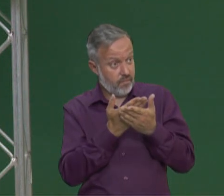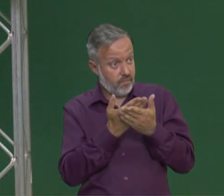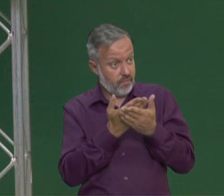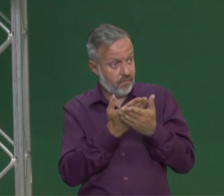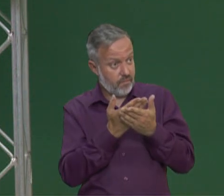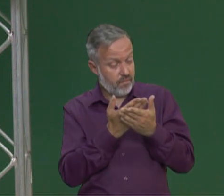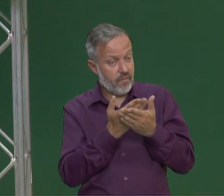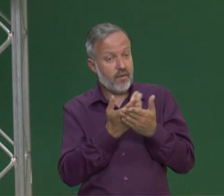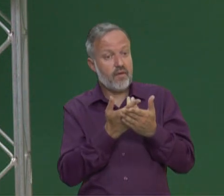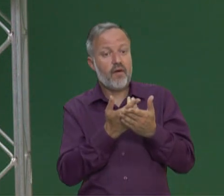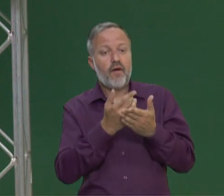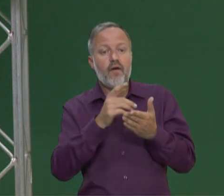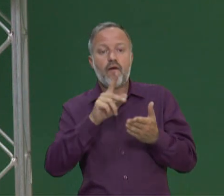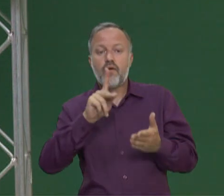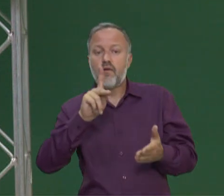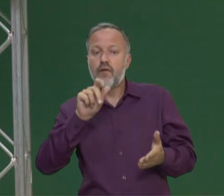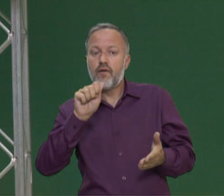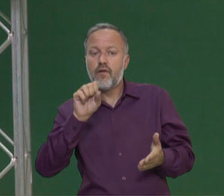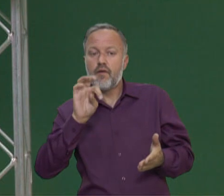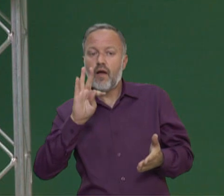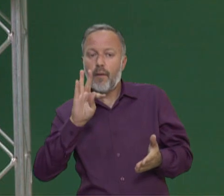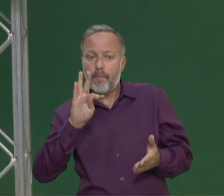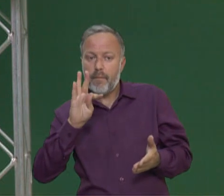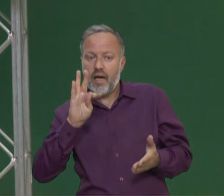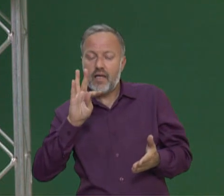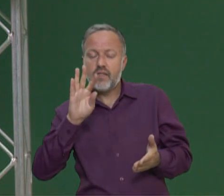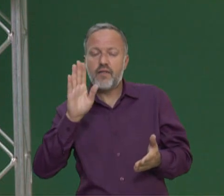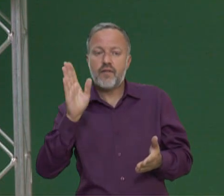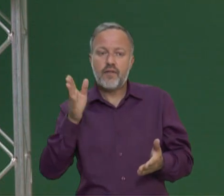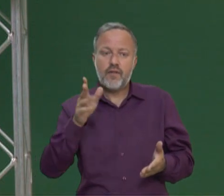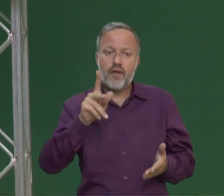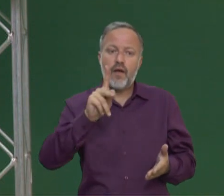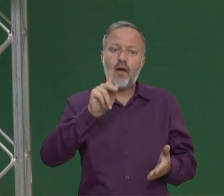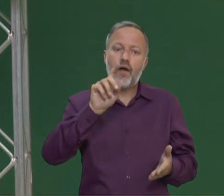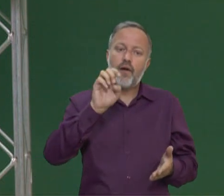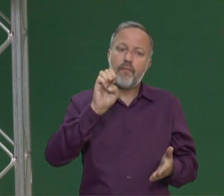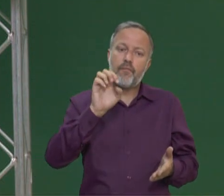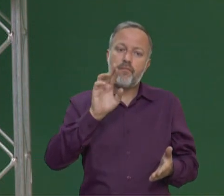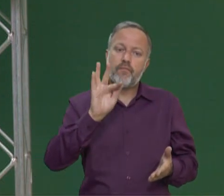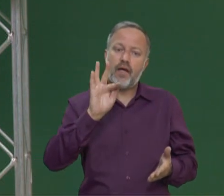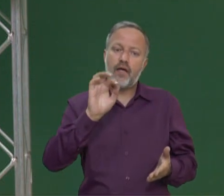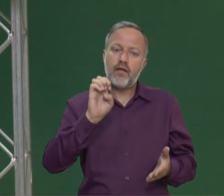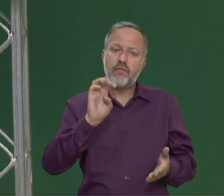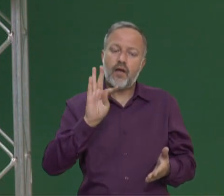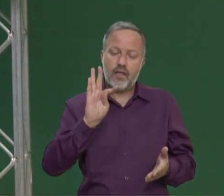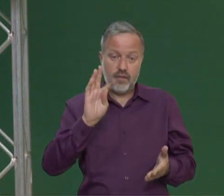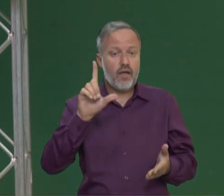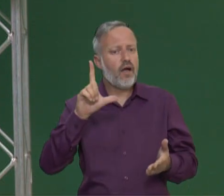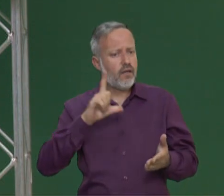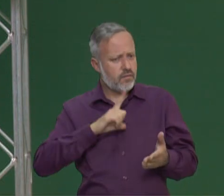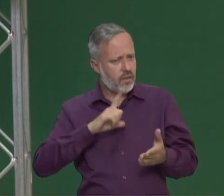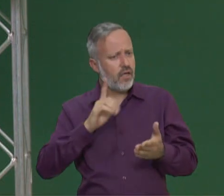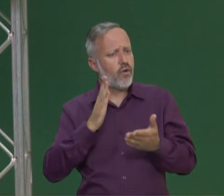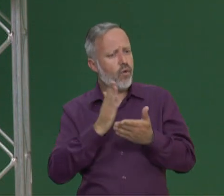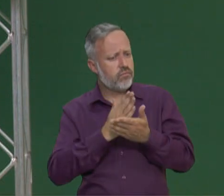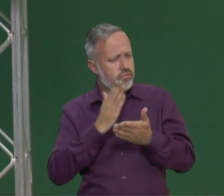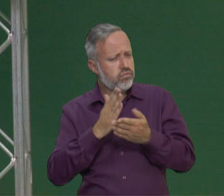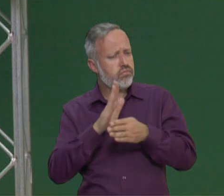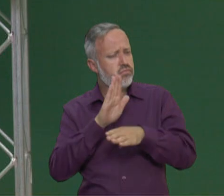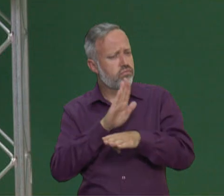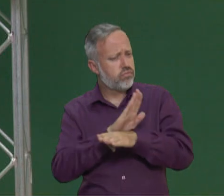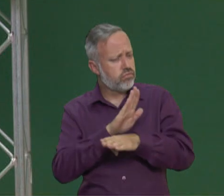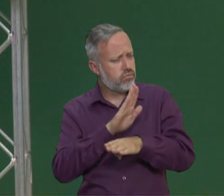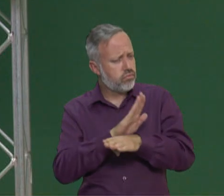forma afirmativa, é importante que você tenha o seu material de apoio. Então, por favor, tenha consigo